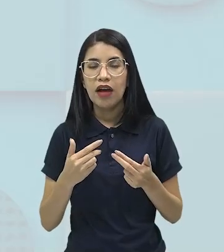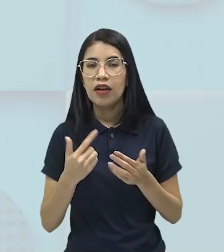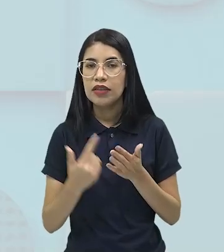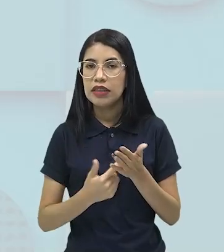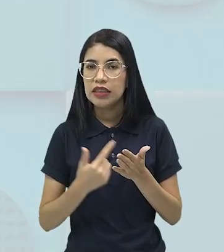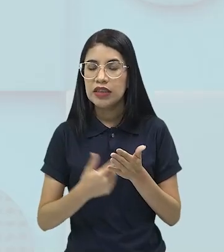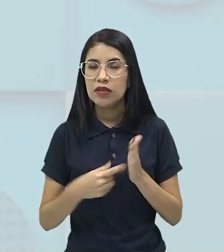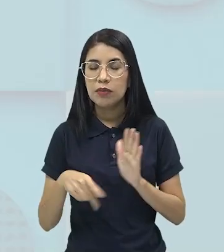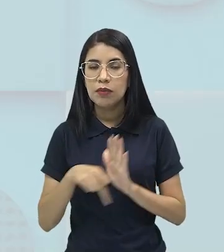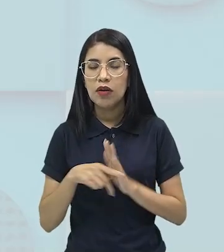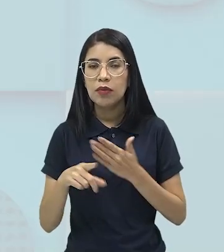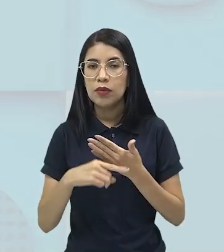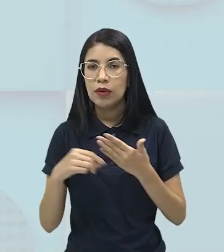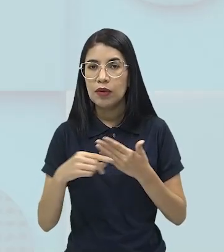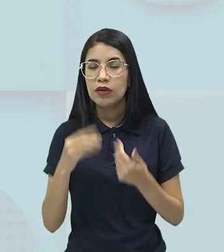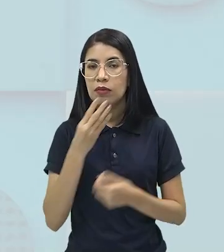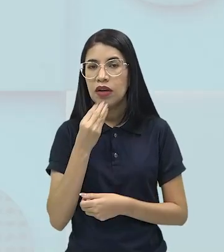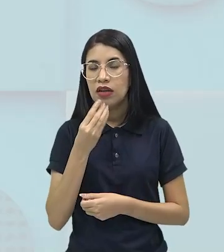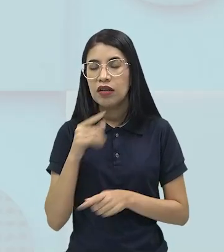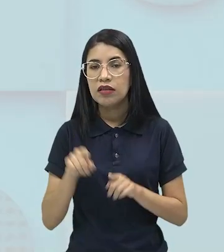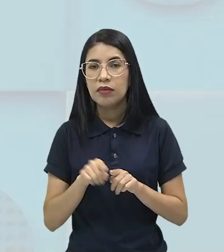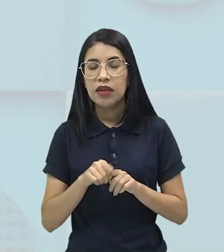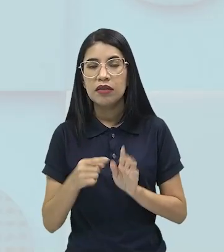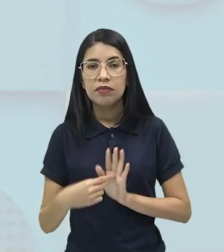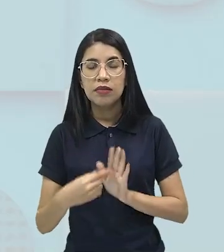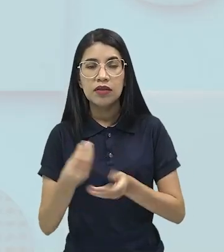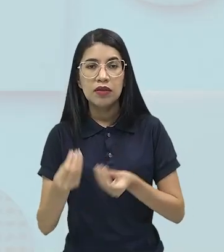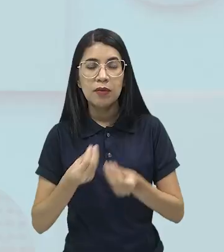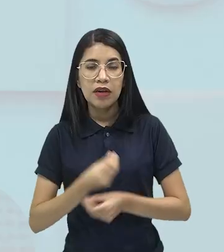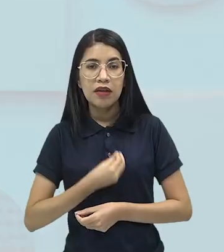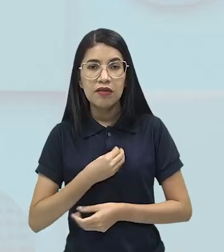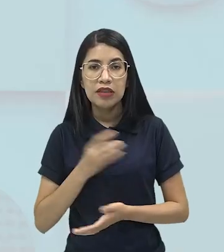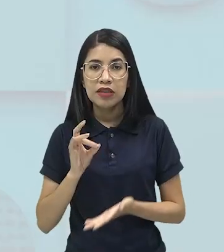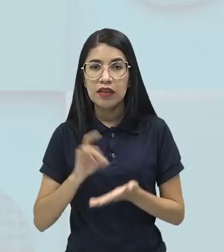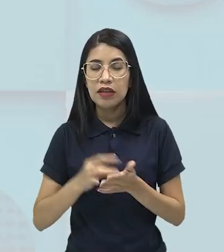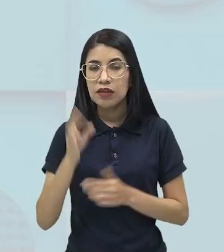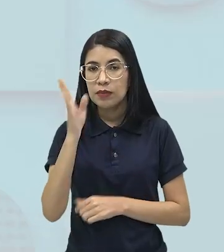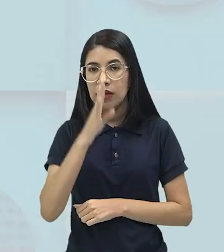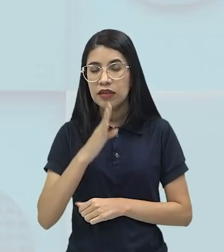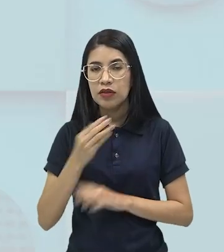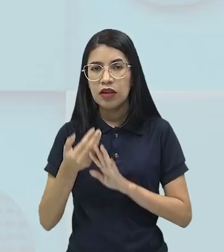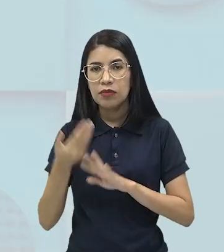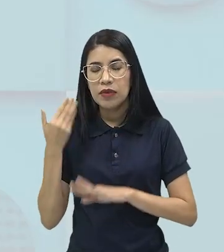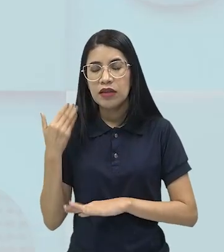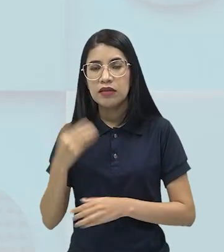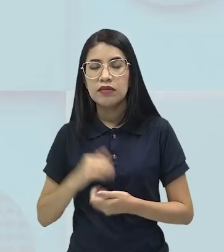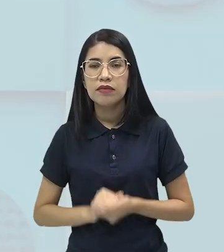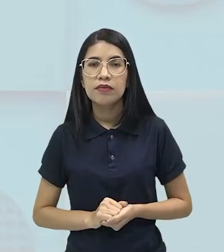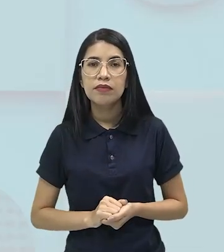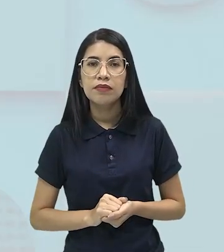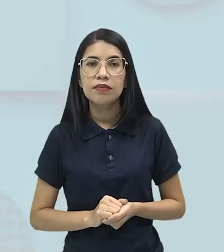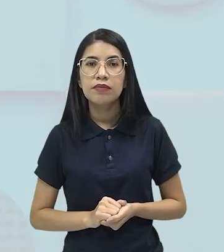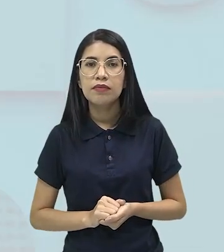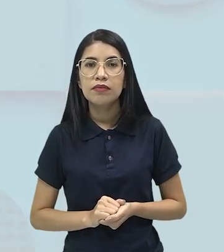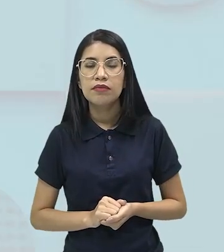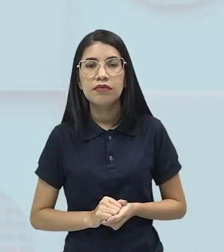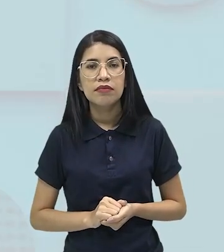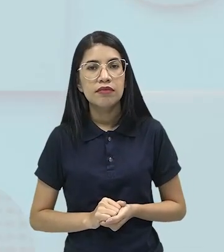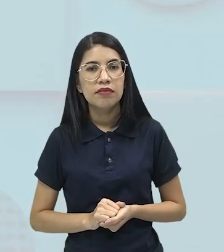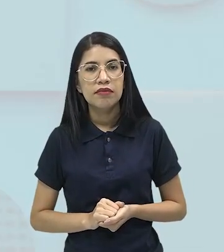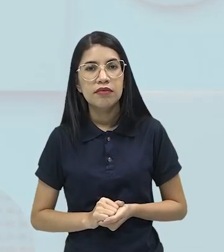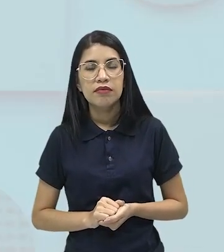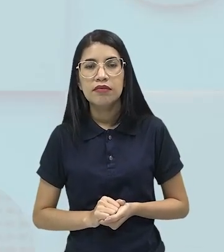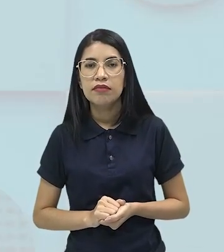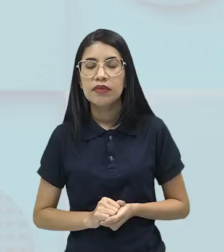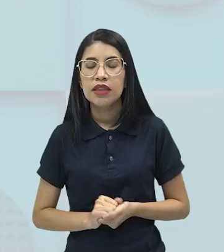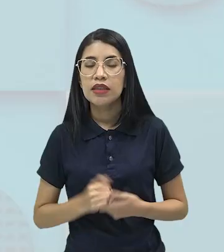mostrar também outras realidades do Brasil, não é? Que nessa época era Brasil República, né? E aí as obras